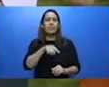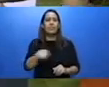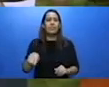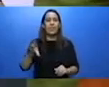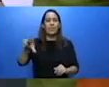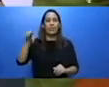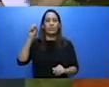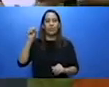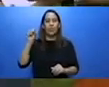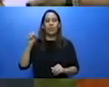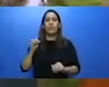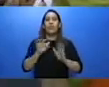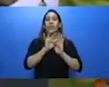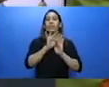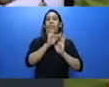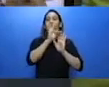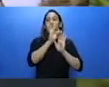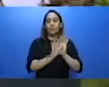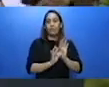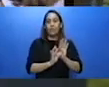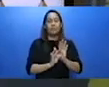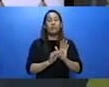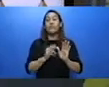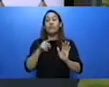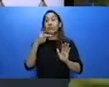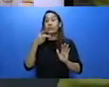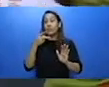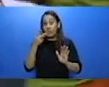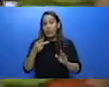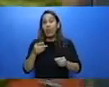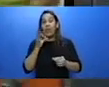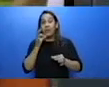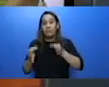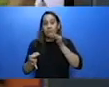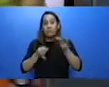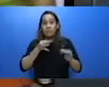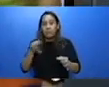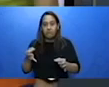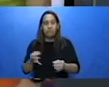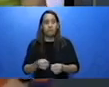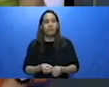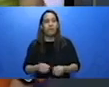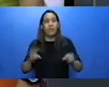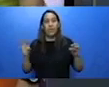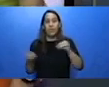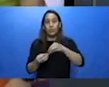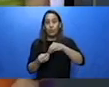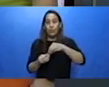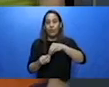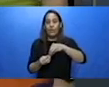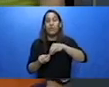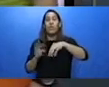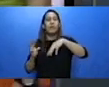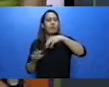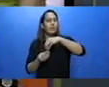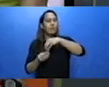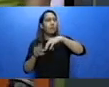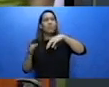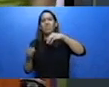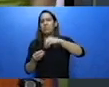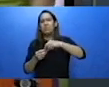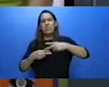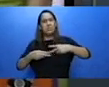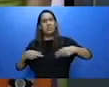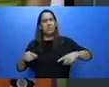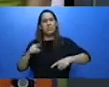um relato oral para a gente. O que tem que ter nesse relato oral? Quais os materiais que vocês